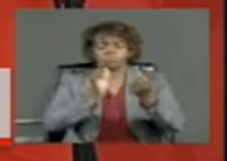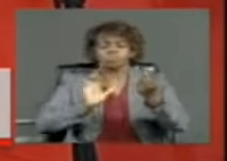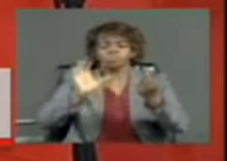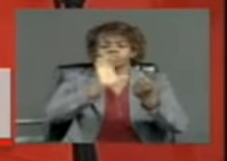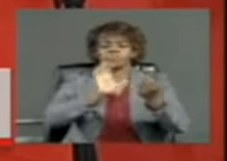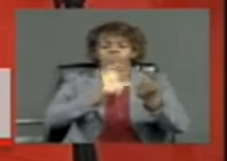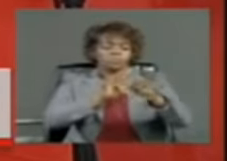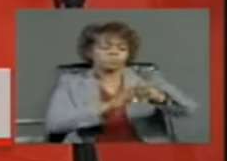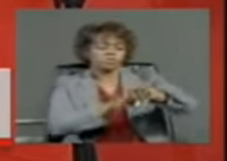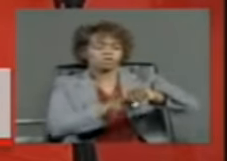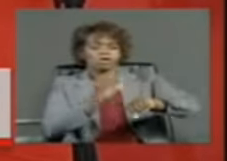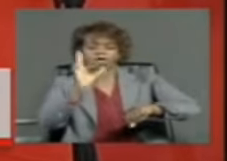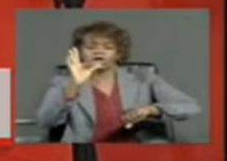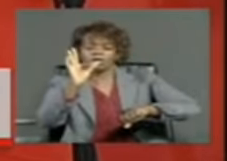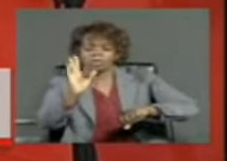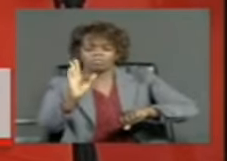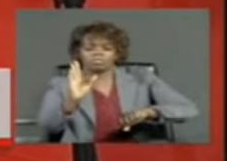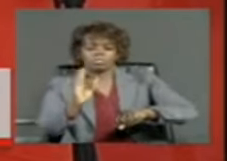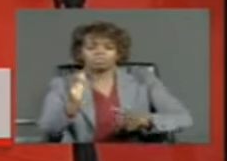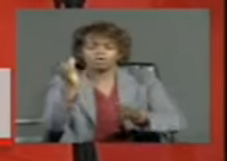manhã, ao volante,